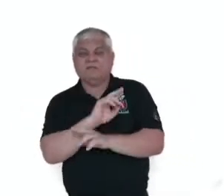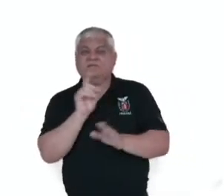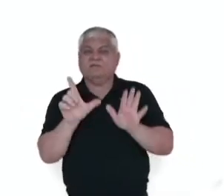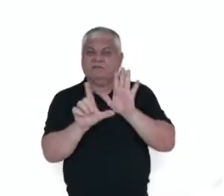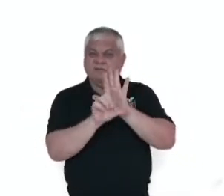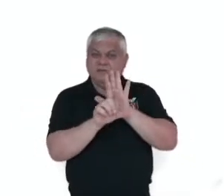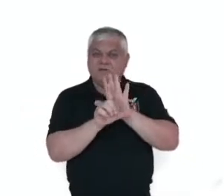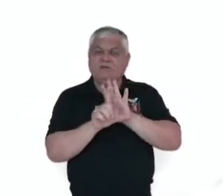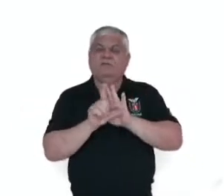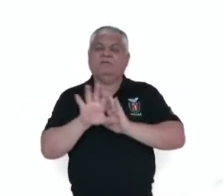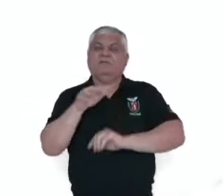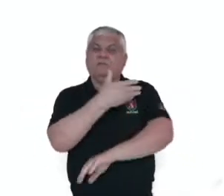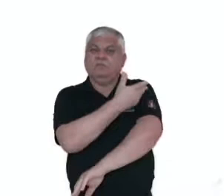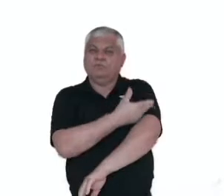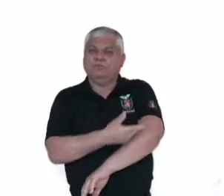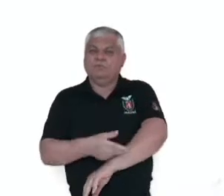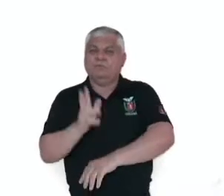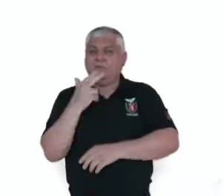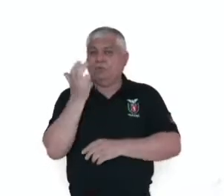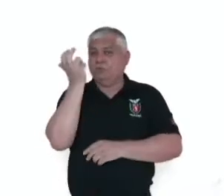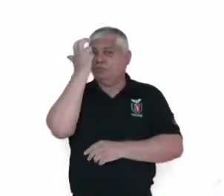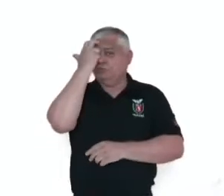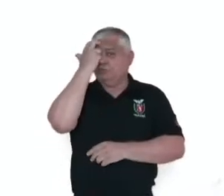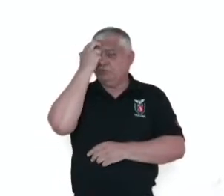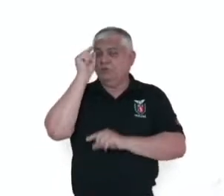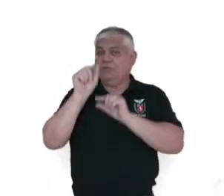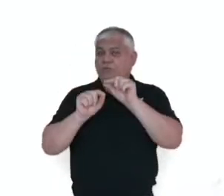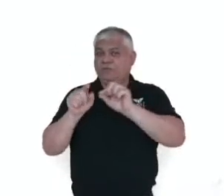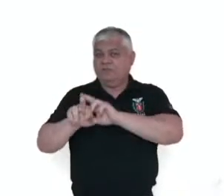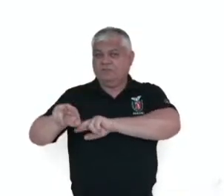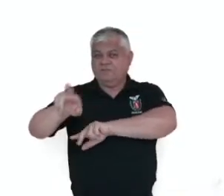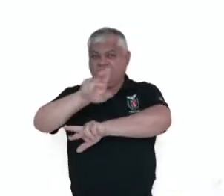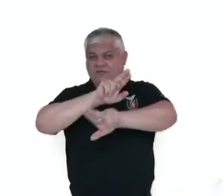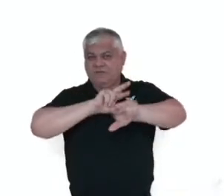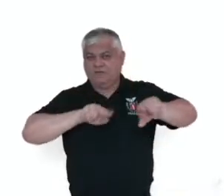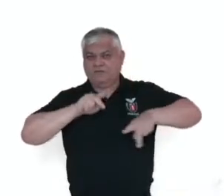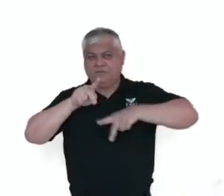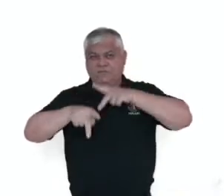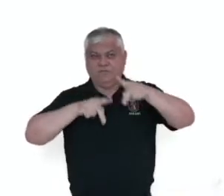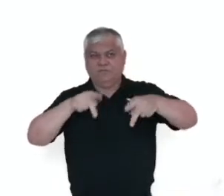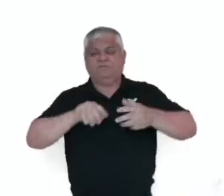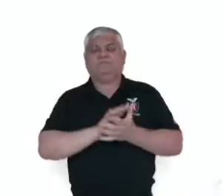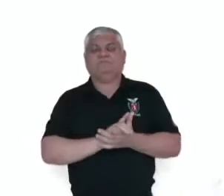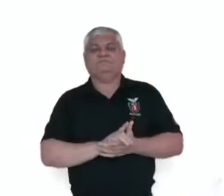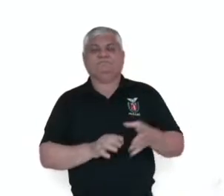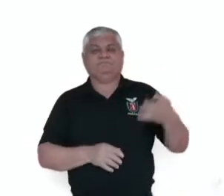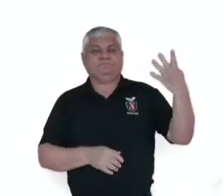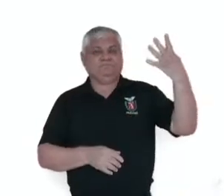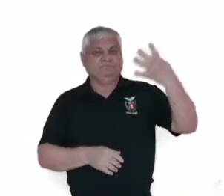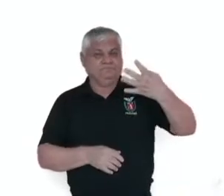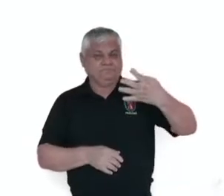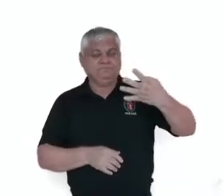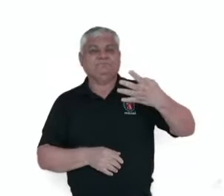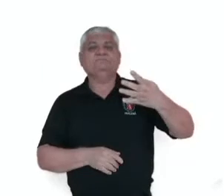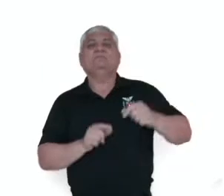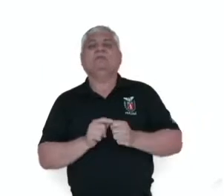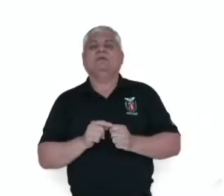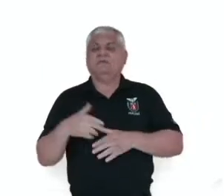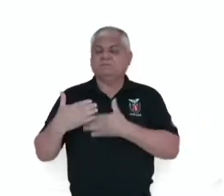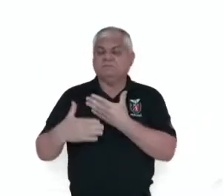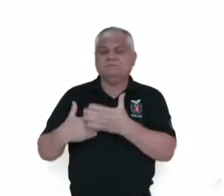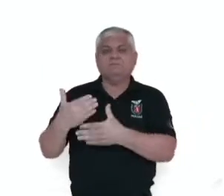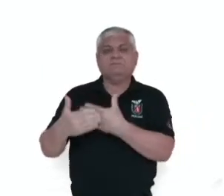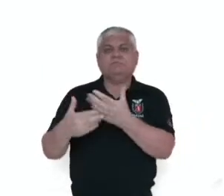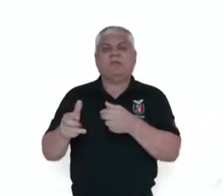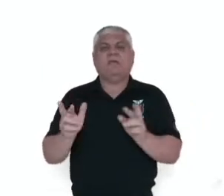com os costumes e a cultura de diferentes povos. Na quarta parte, nós temos o desenvolvimento da